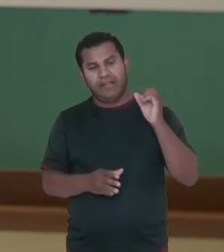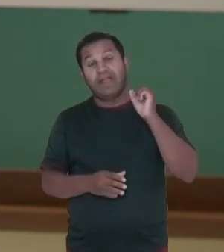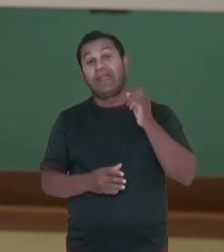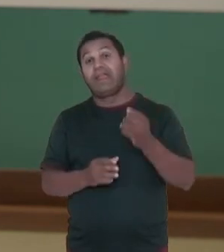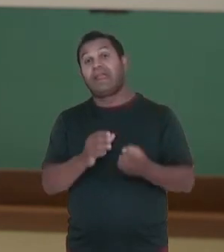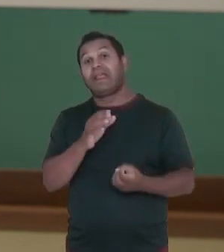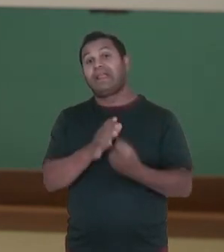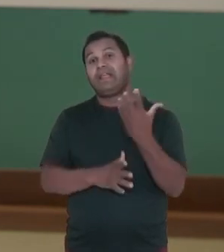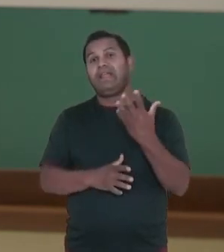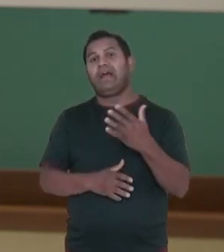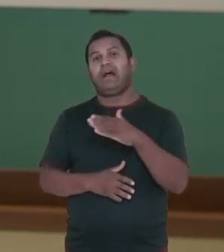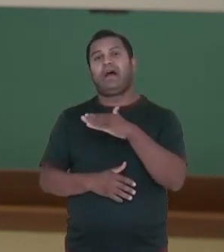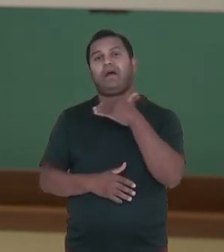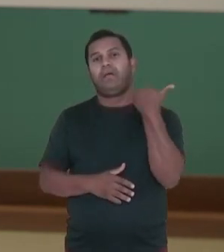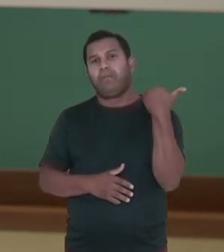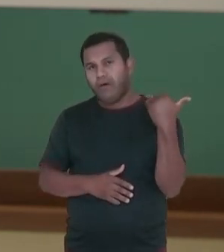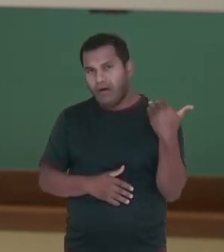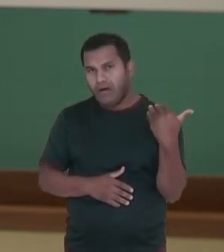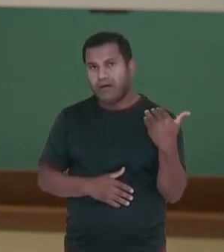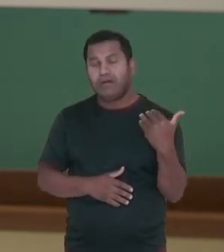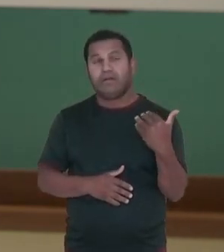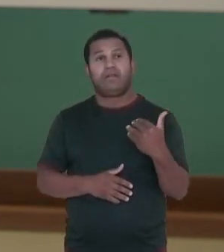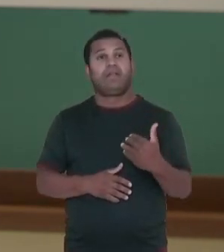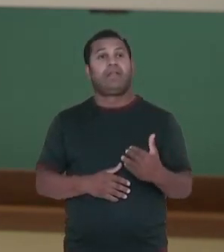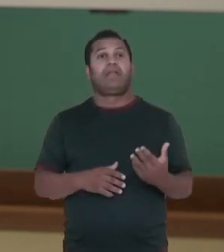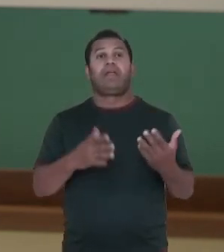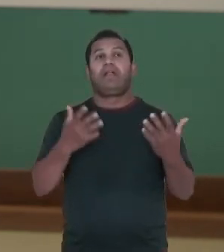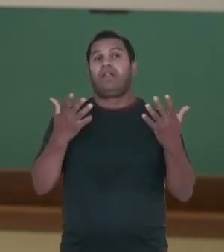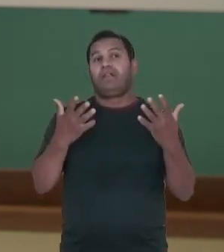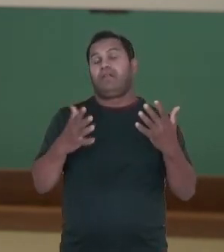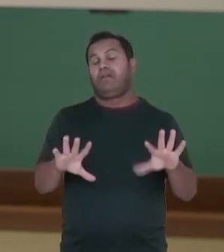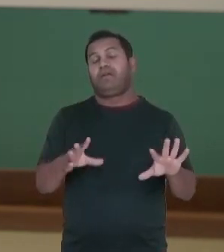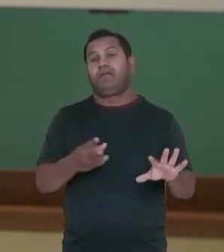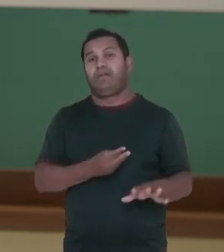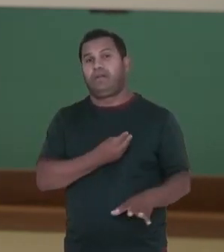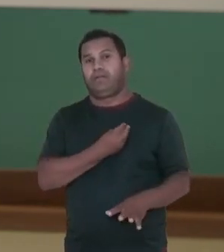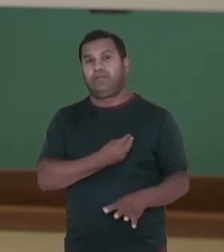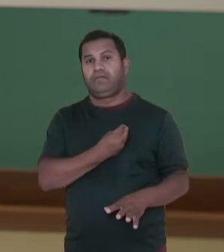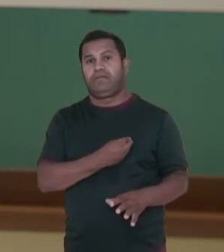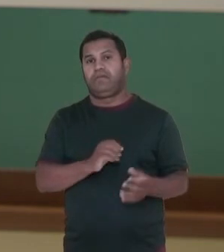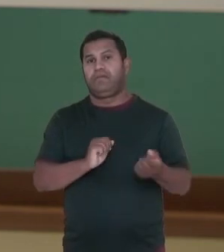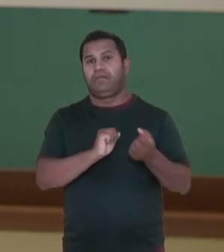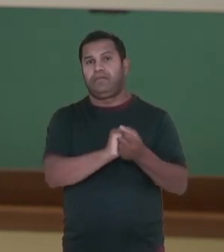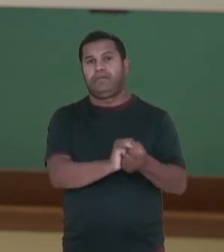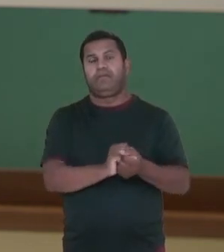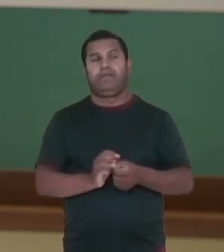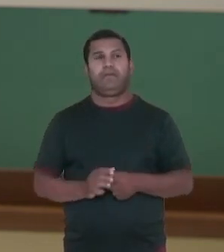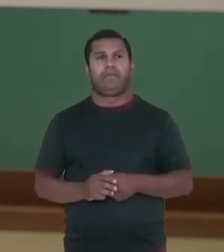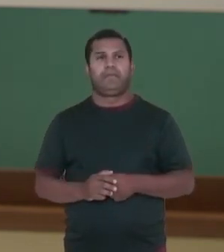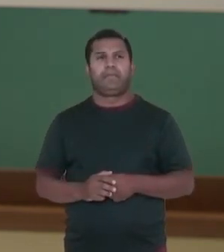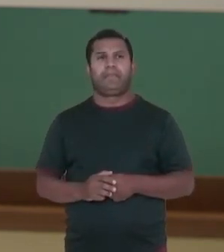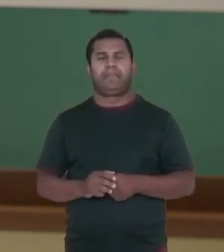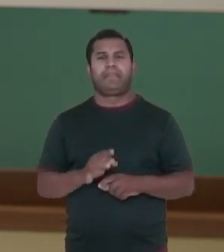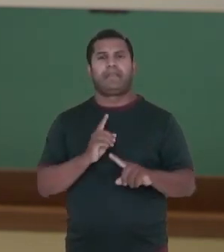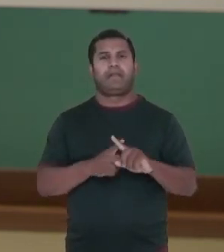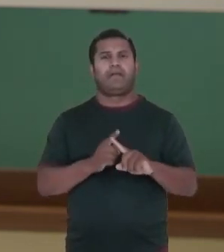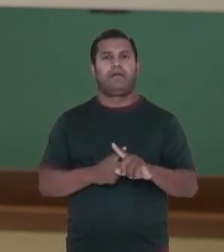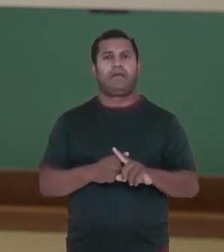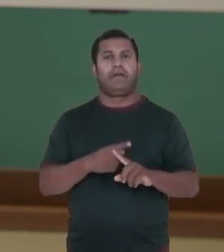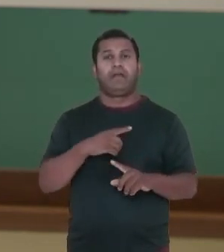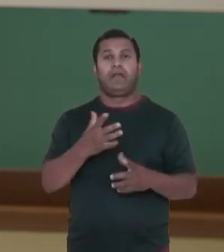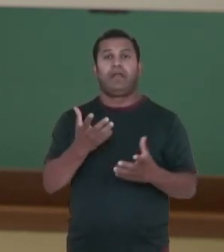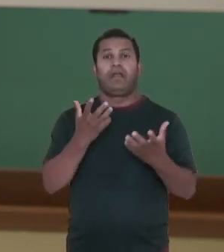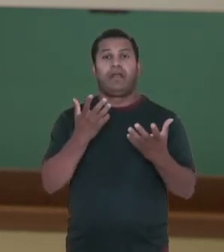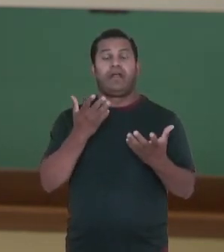pessoa, um ente querido, mas ele está sofrendo muito, muitas dores,